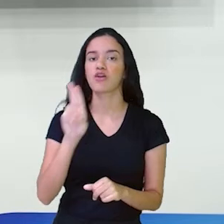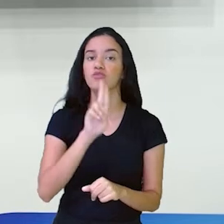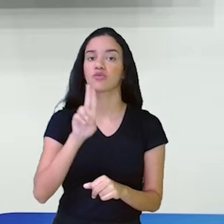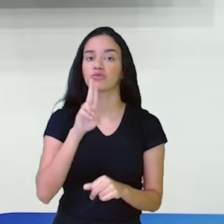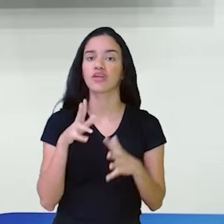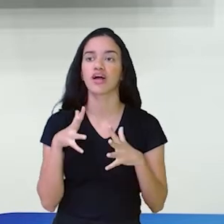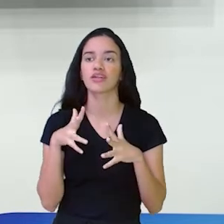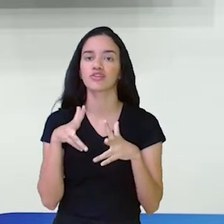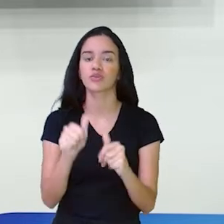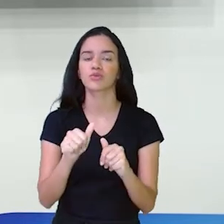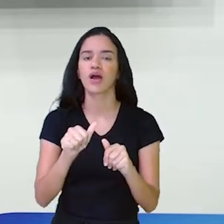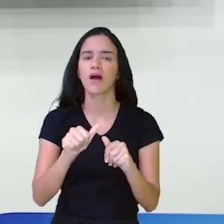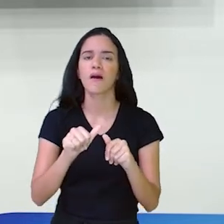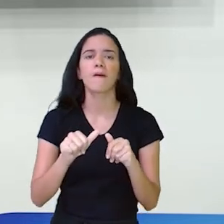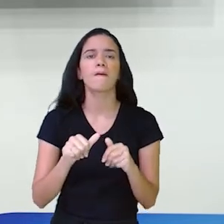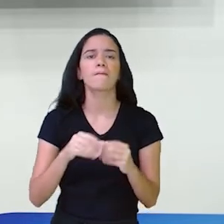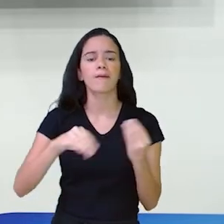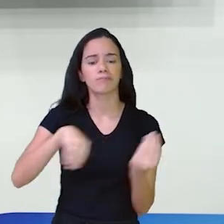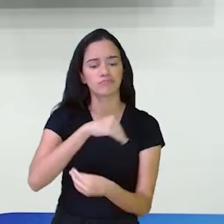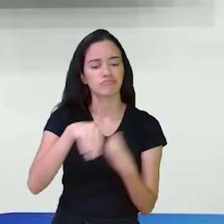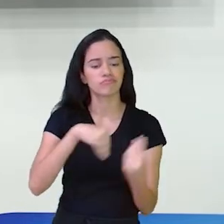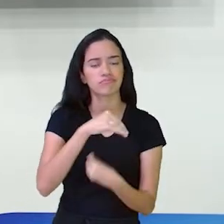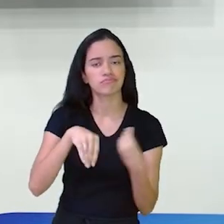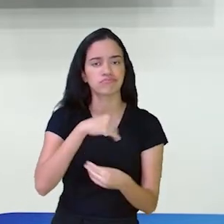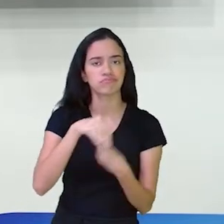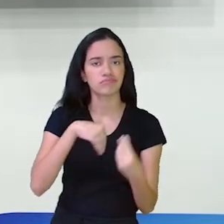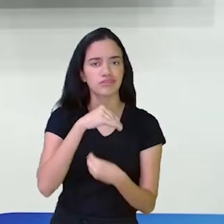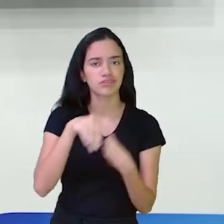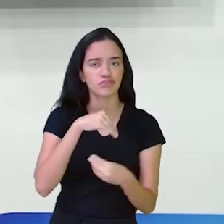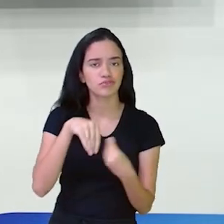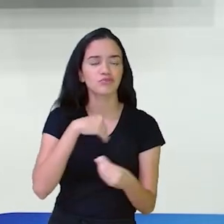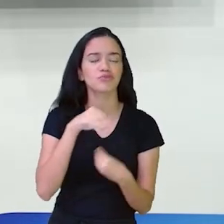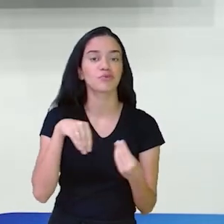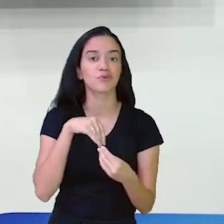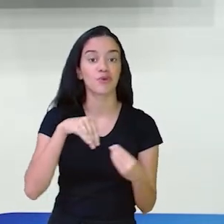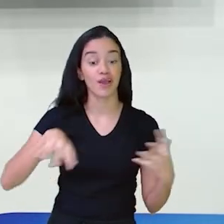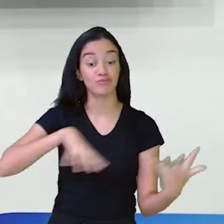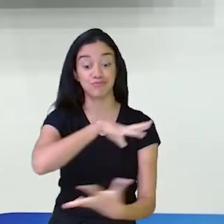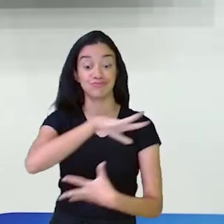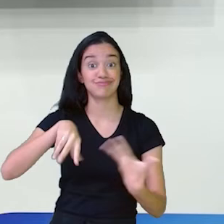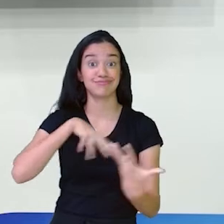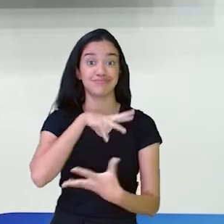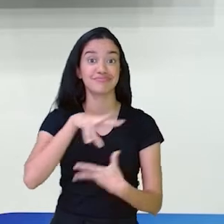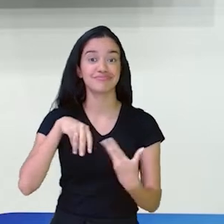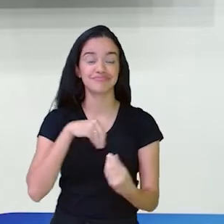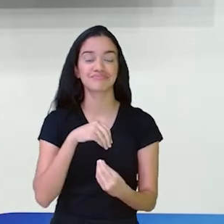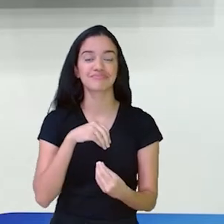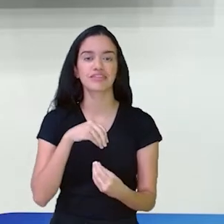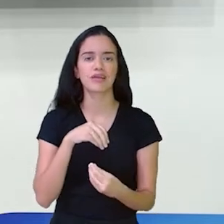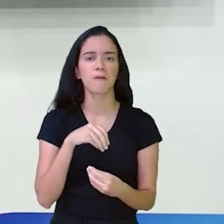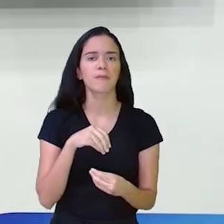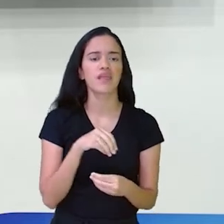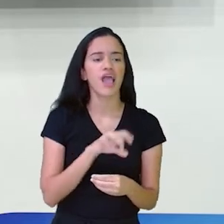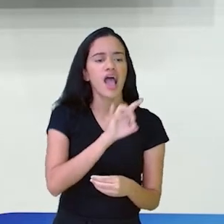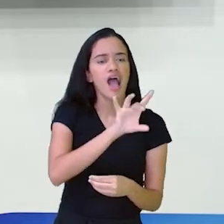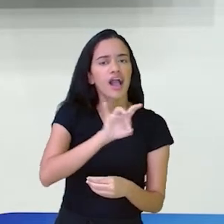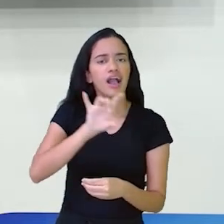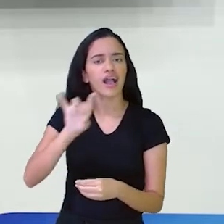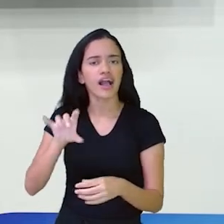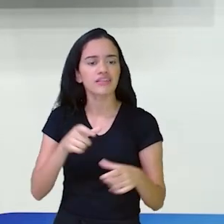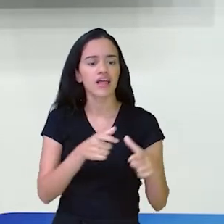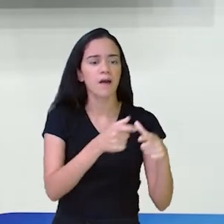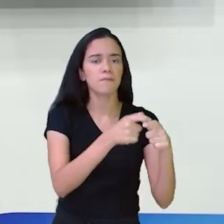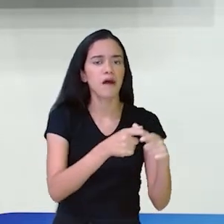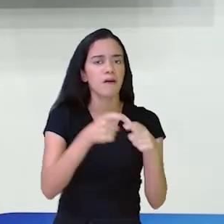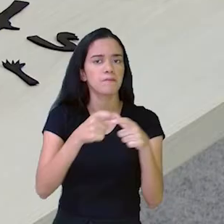Para não fazer aquela misturada de cor e não fazer aquela bagunça, né? Dentro de cada potinho eu vou colocando